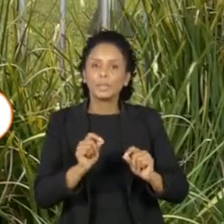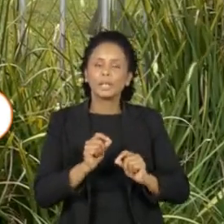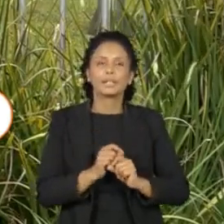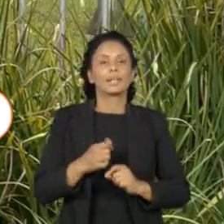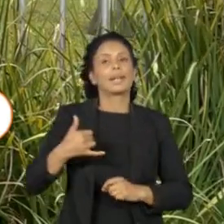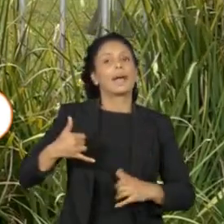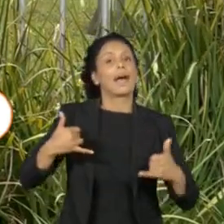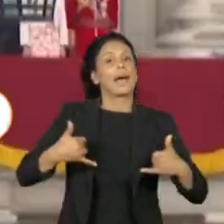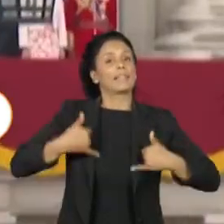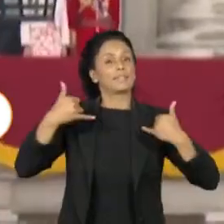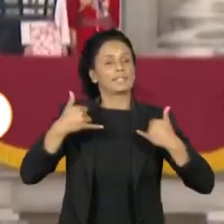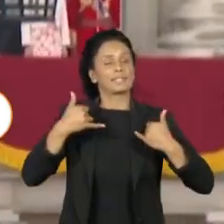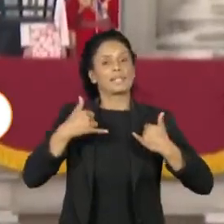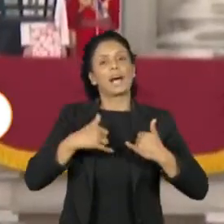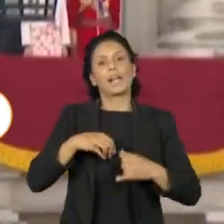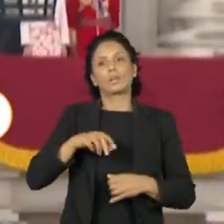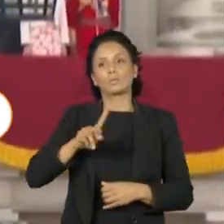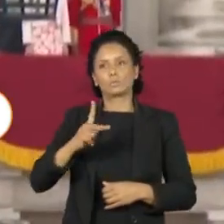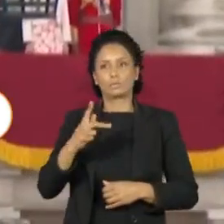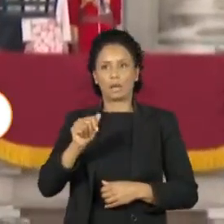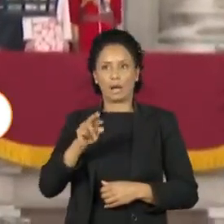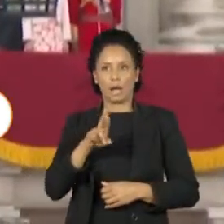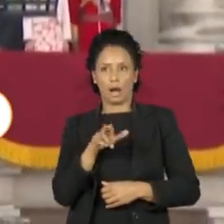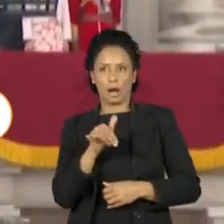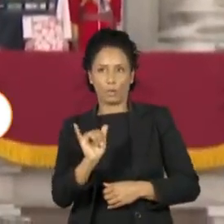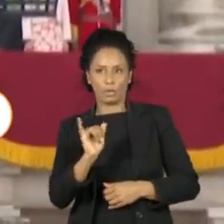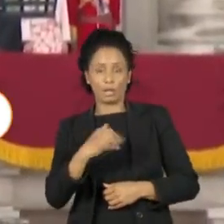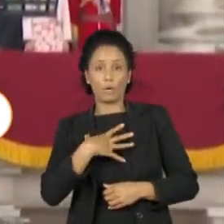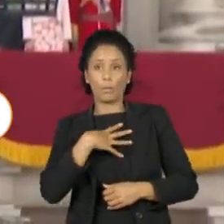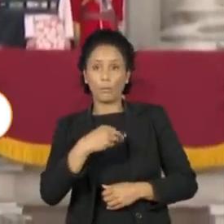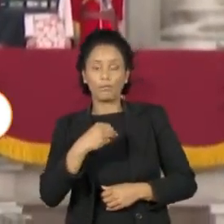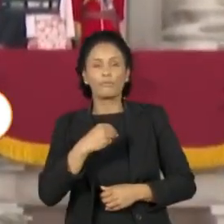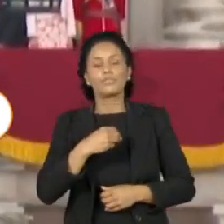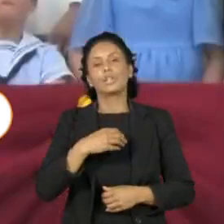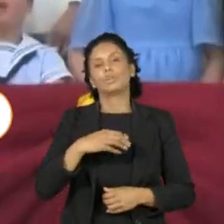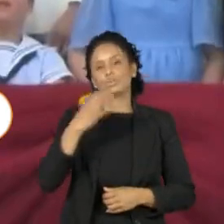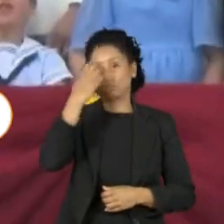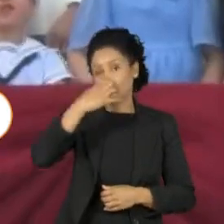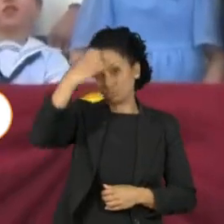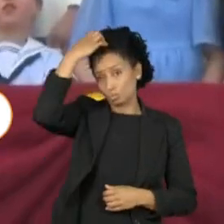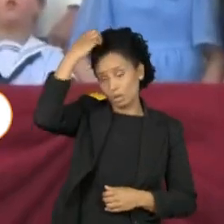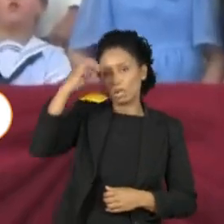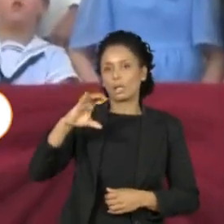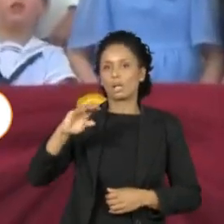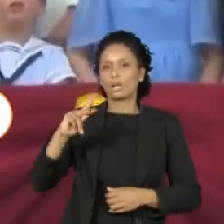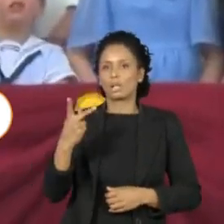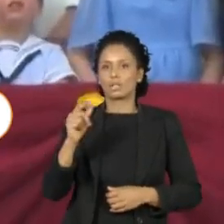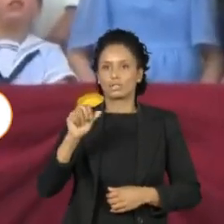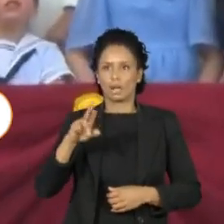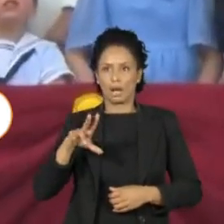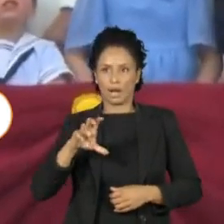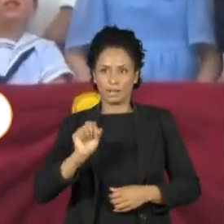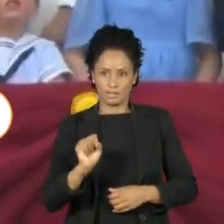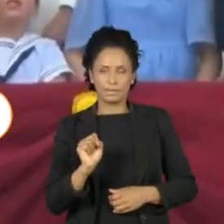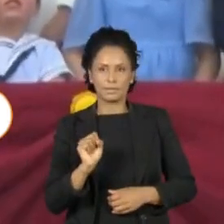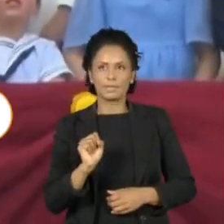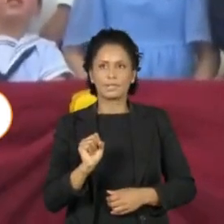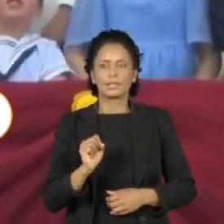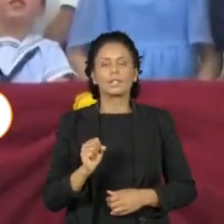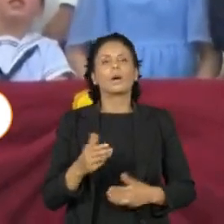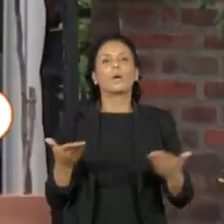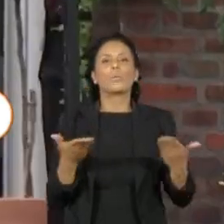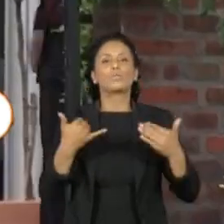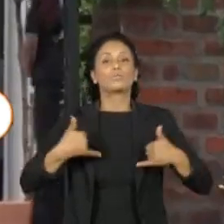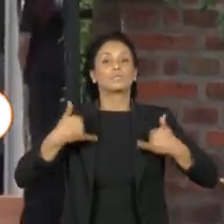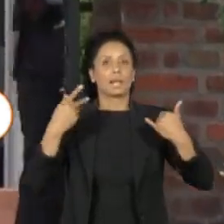mais novo do rei Charles III. E falando no rei, após uma semana intensa de compromissos, ele tirou o